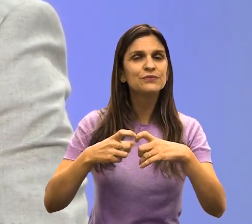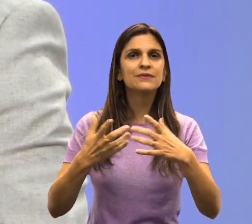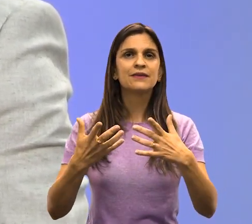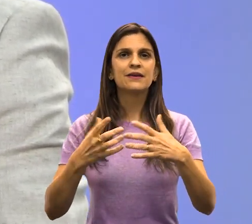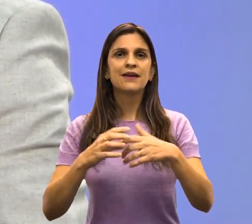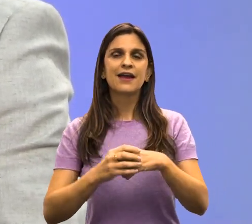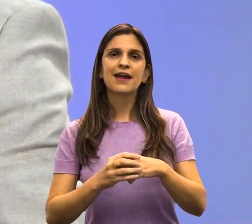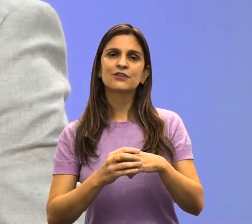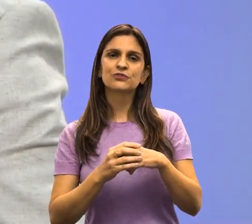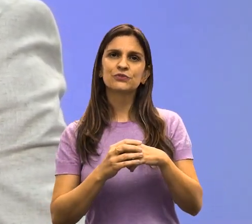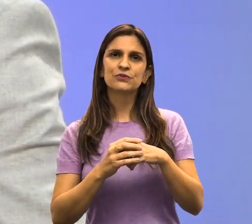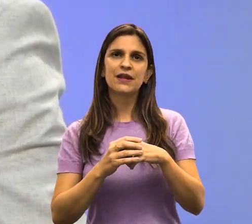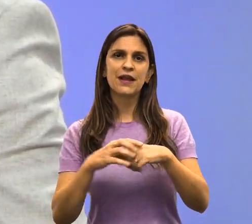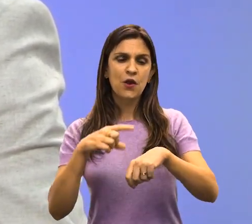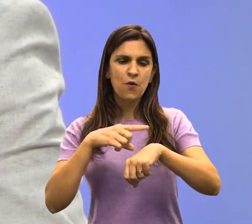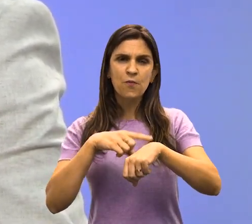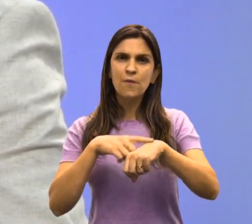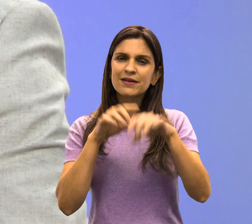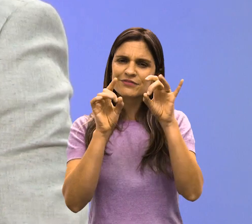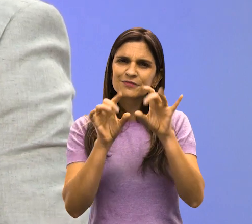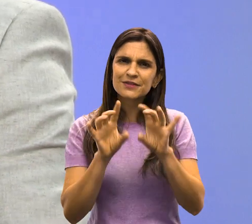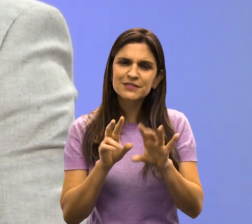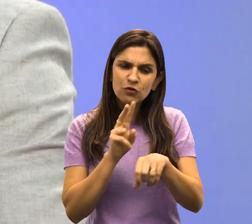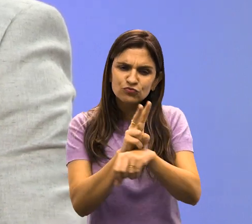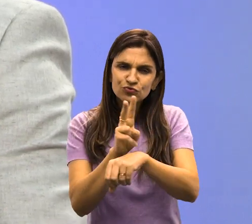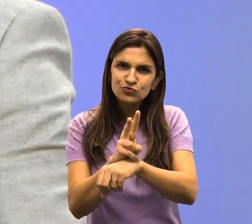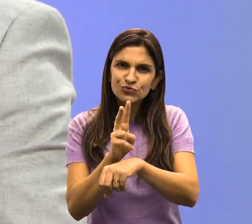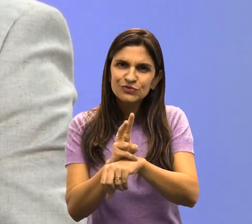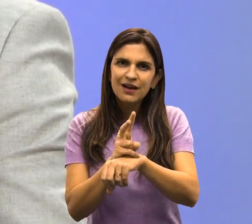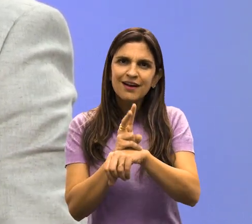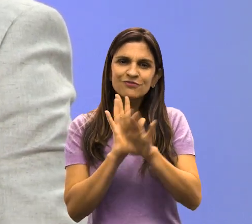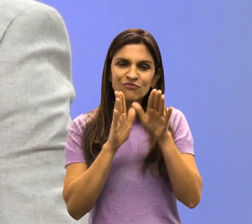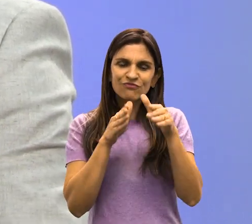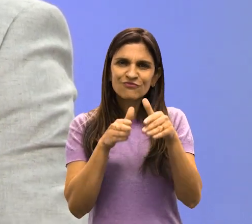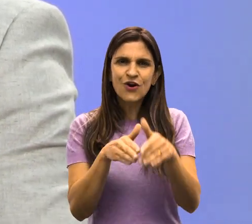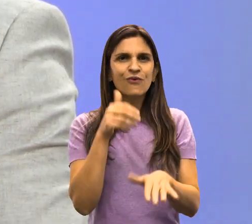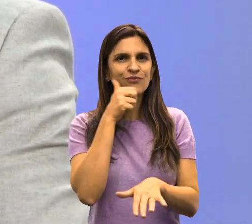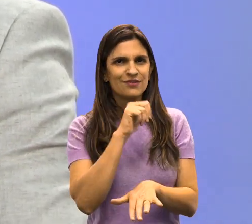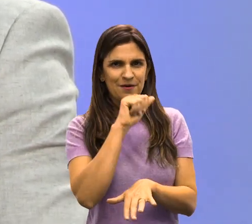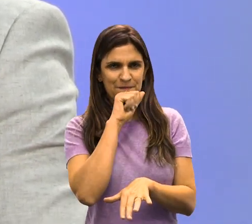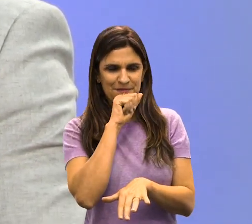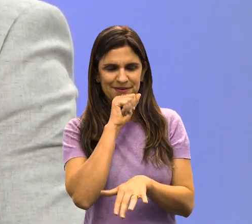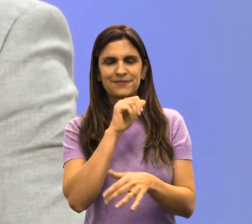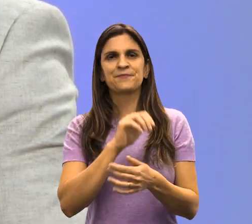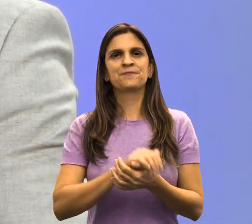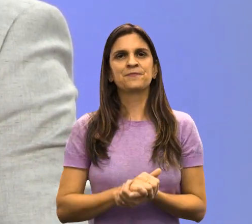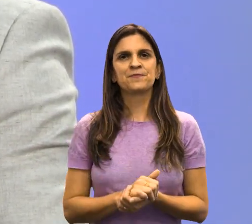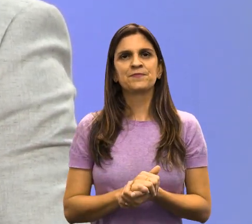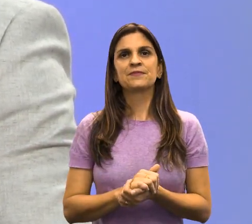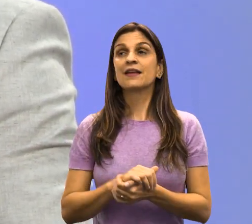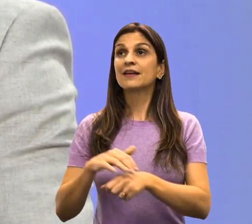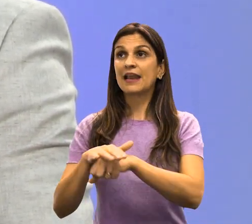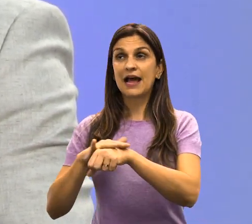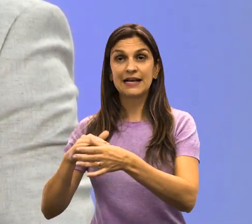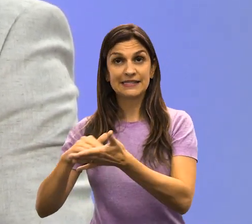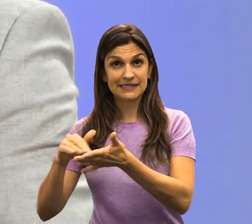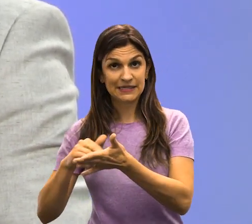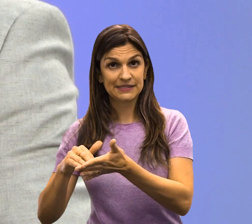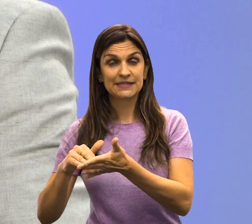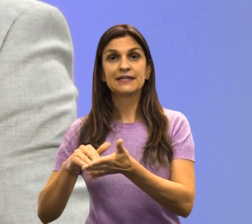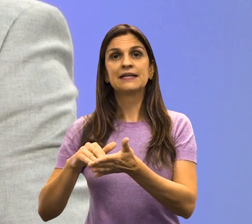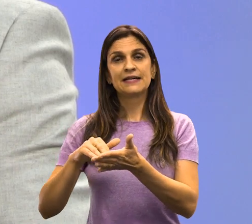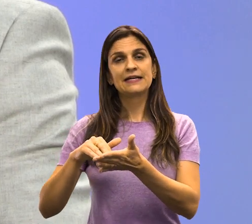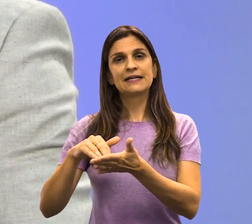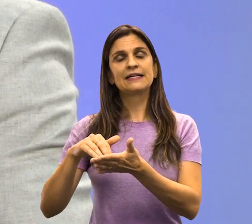dela, né, e tem dado muito certo. Inclusive estivemos no governo conversando com a secretária Patrícia, lá